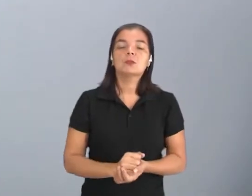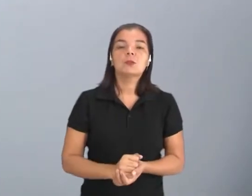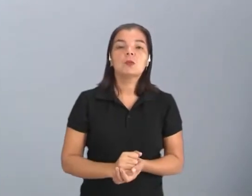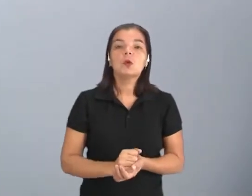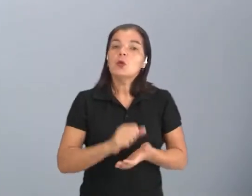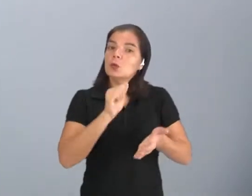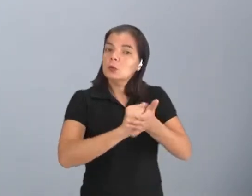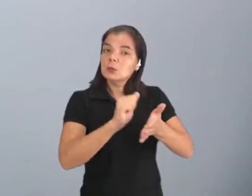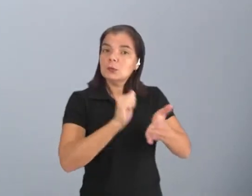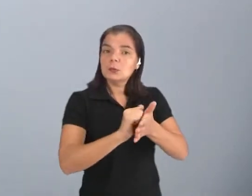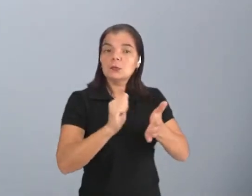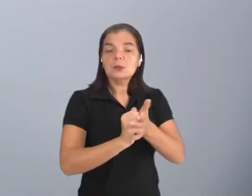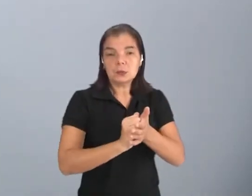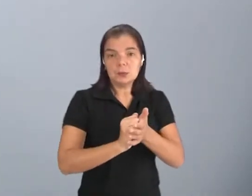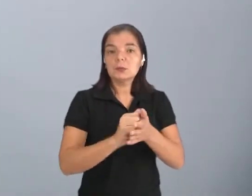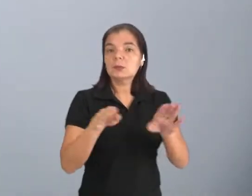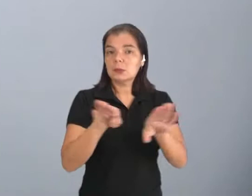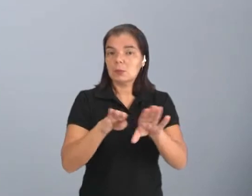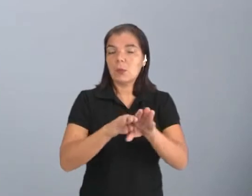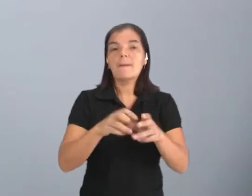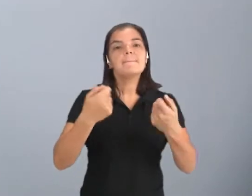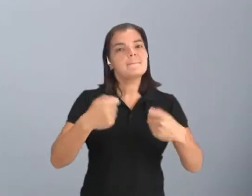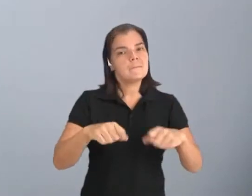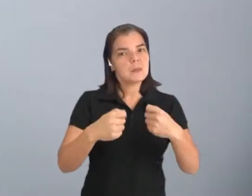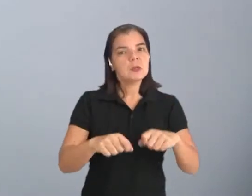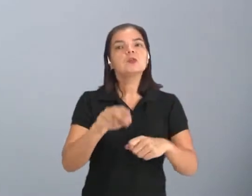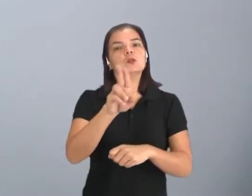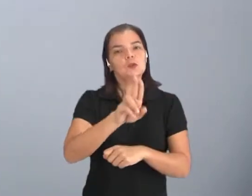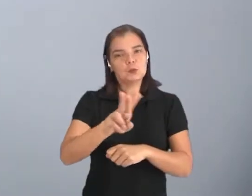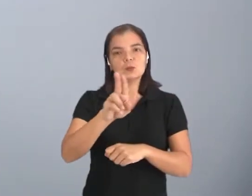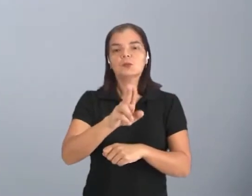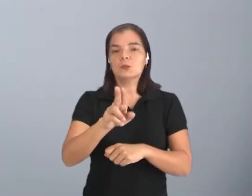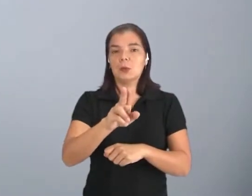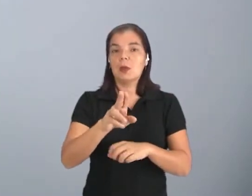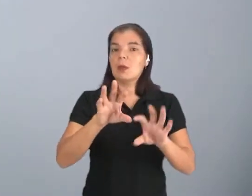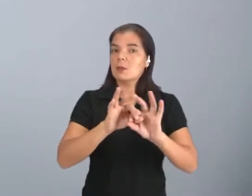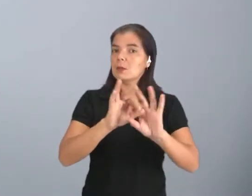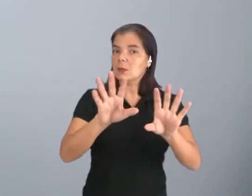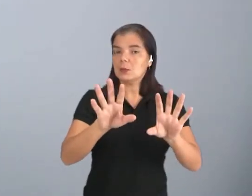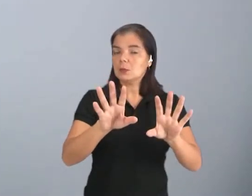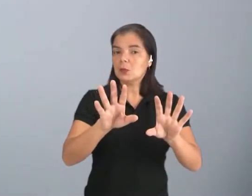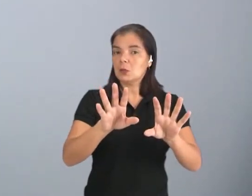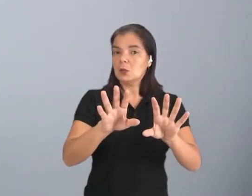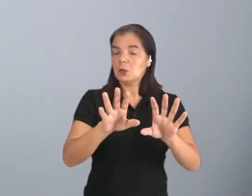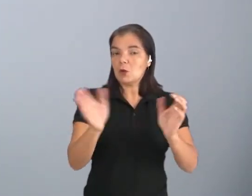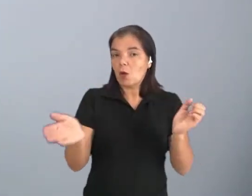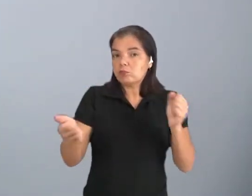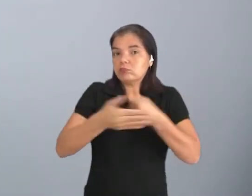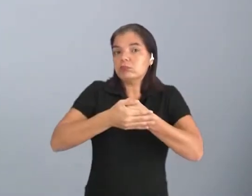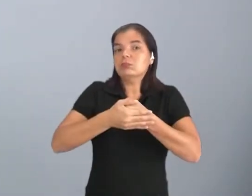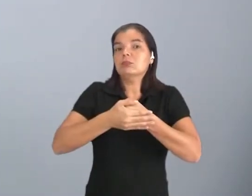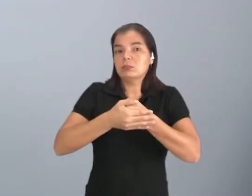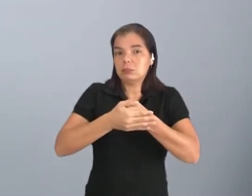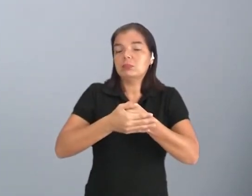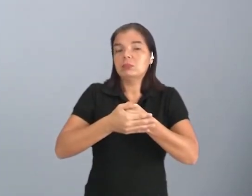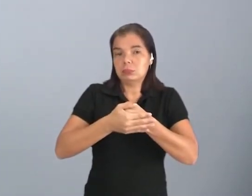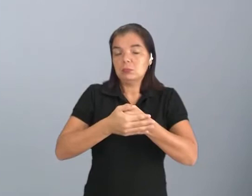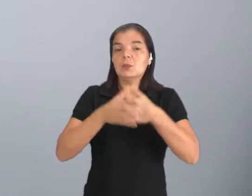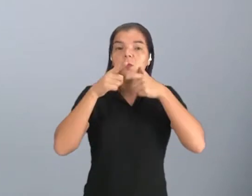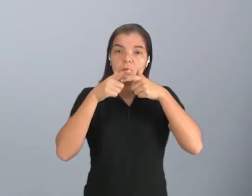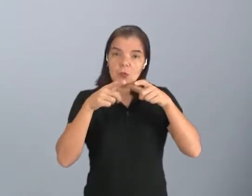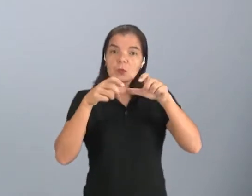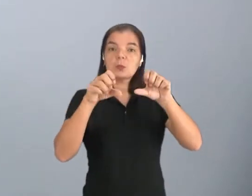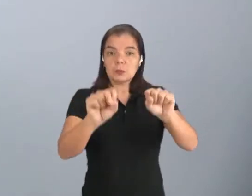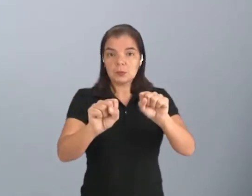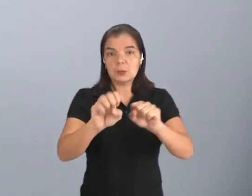nossos escritos, nas nossas produções, a gente também pode fazer isso. Deixar lá escondido, né, na figura de linguagem